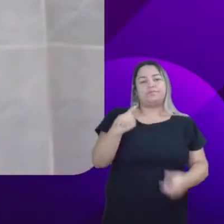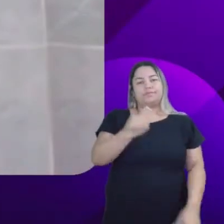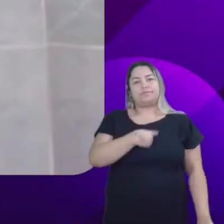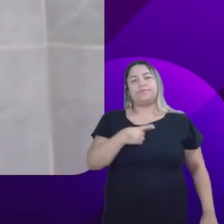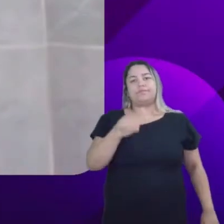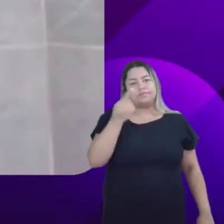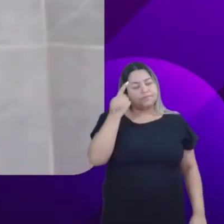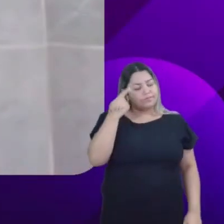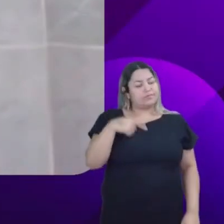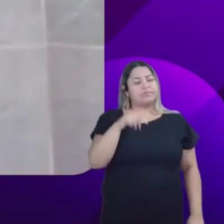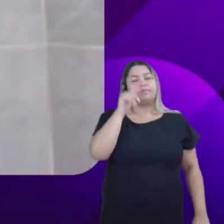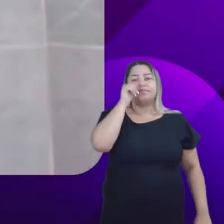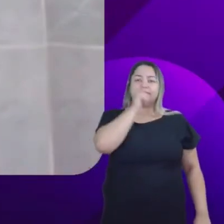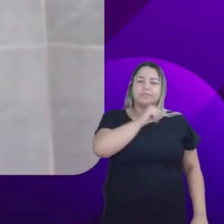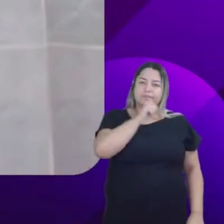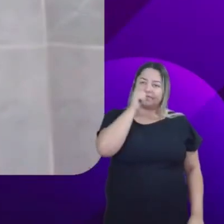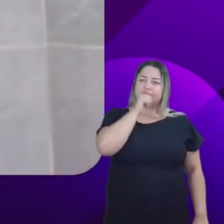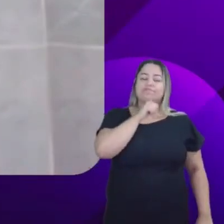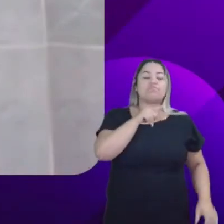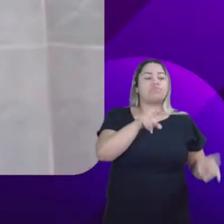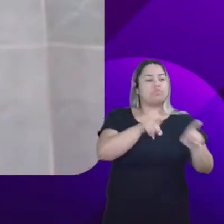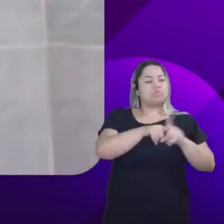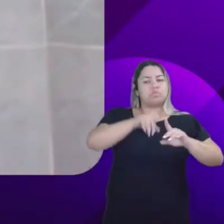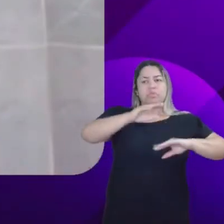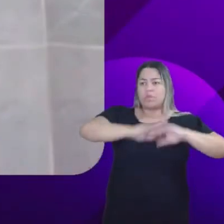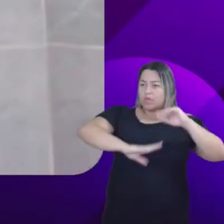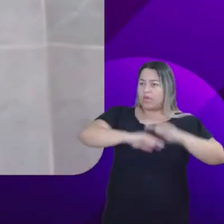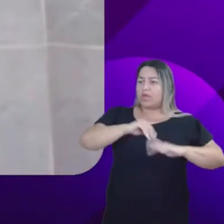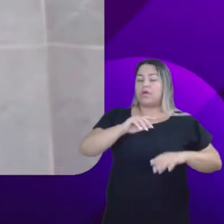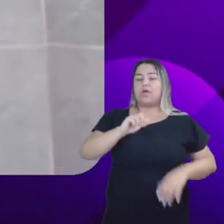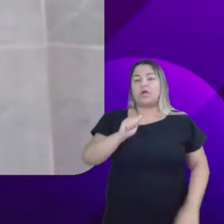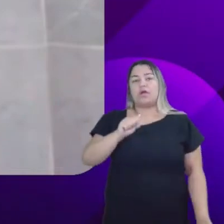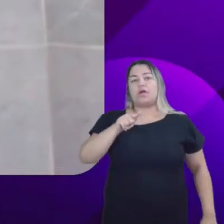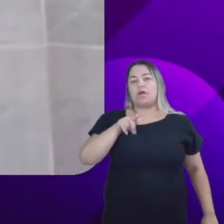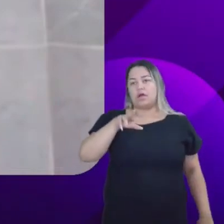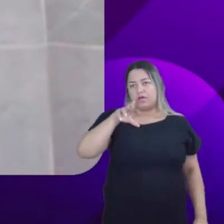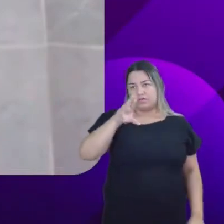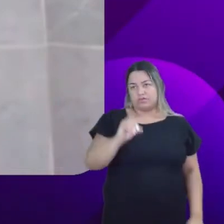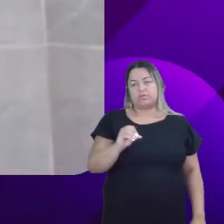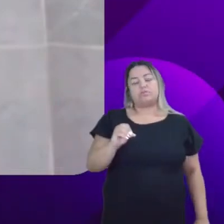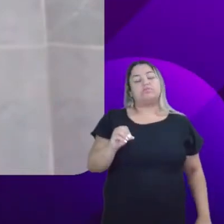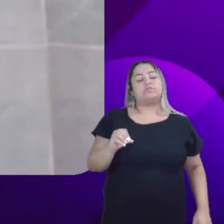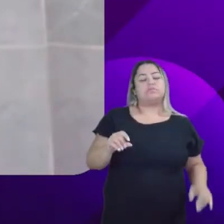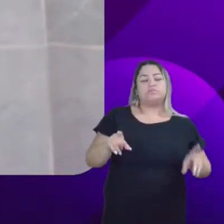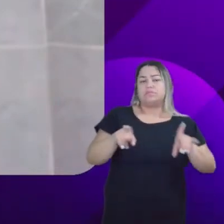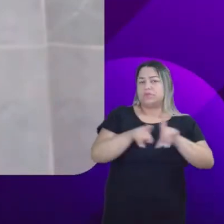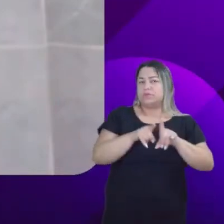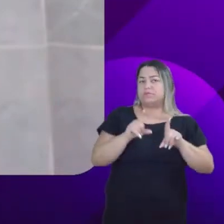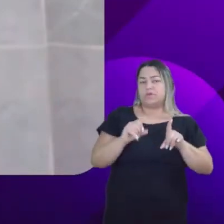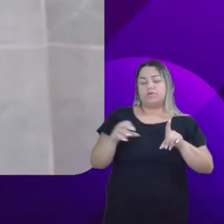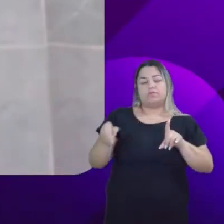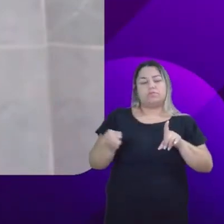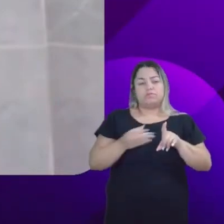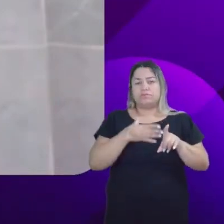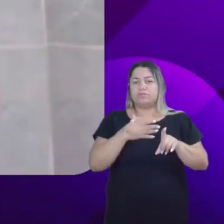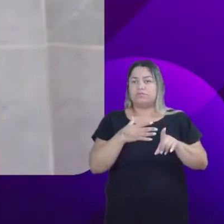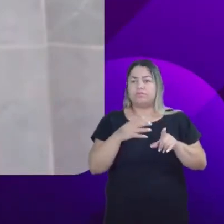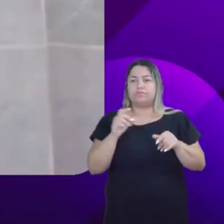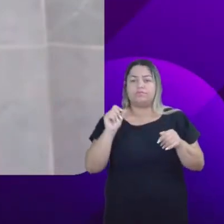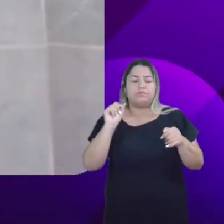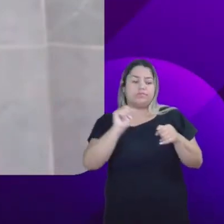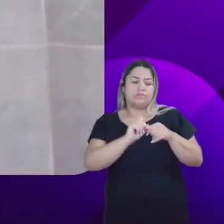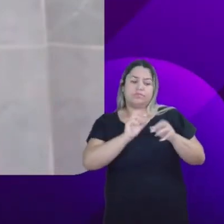as protagonistas da produção agroecológica, que é um outro formato de produzir, de